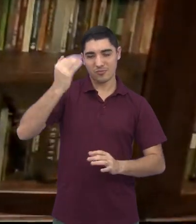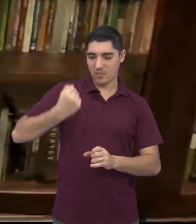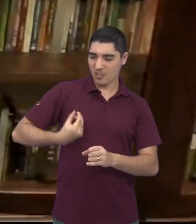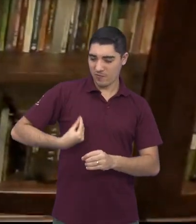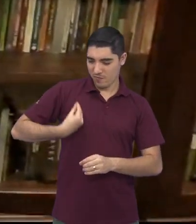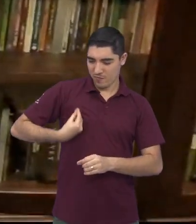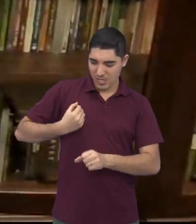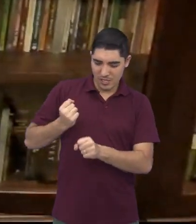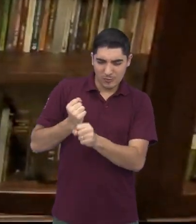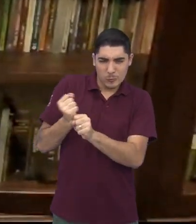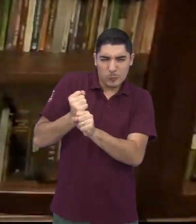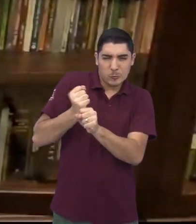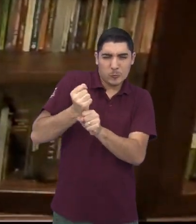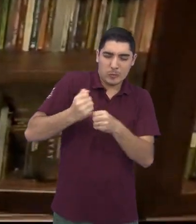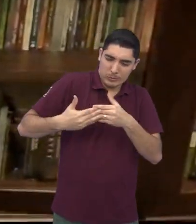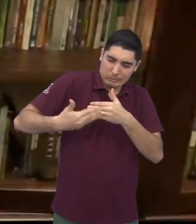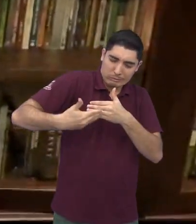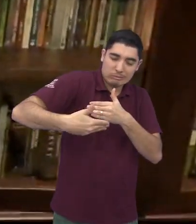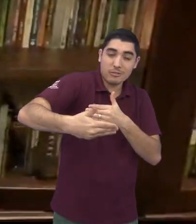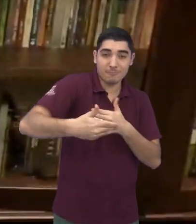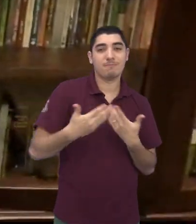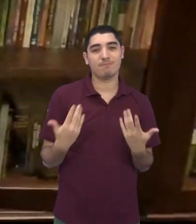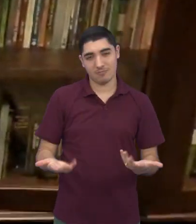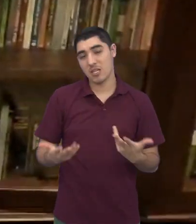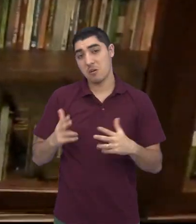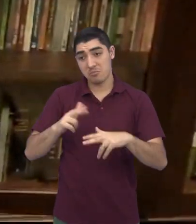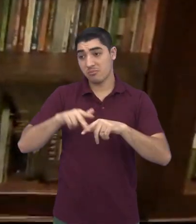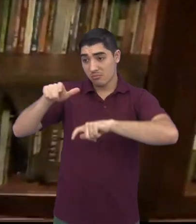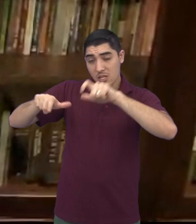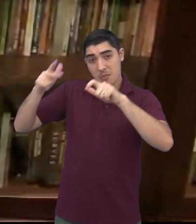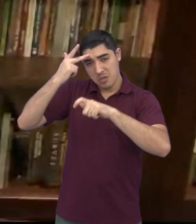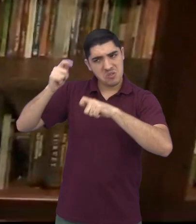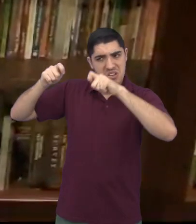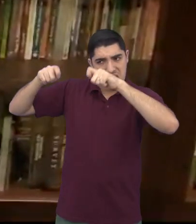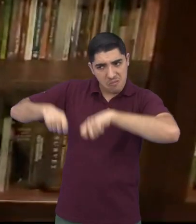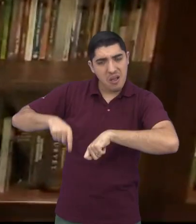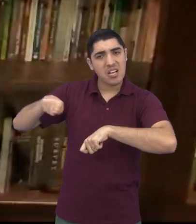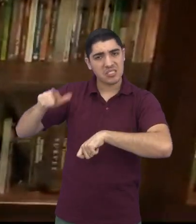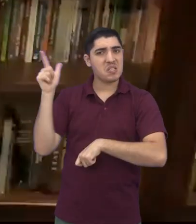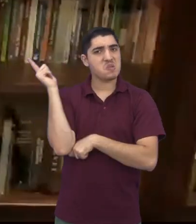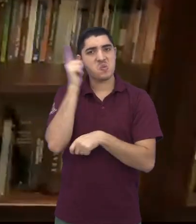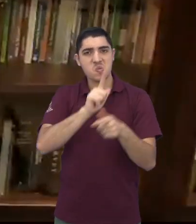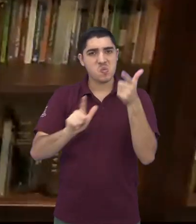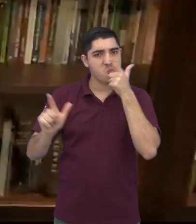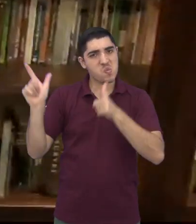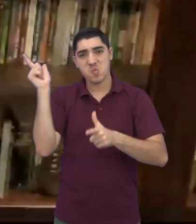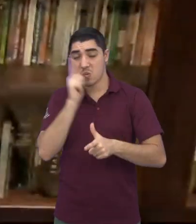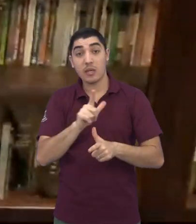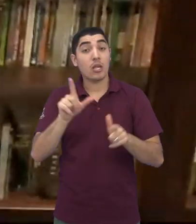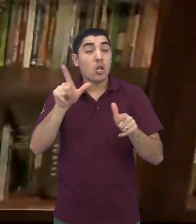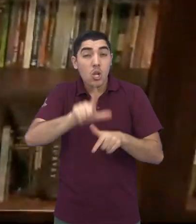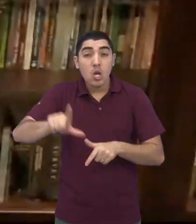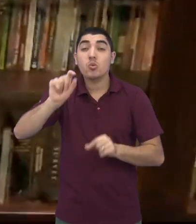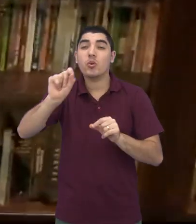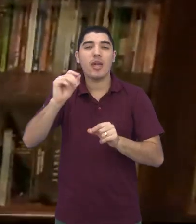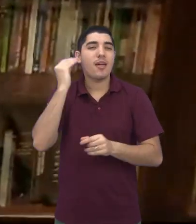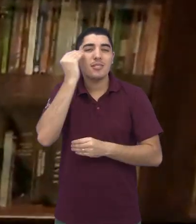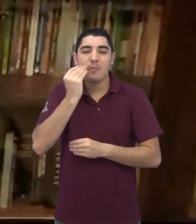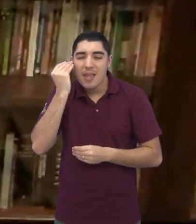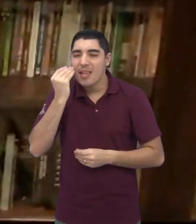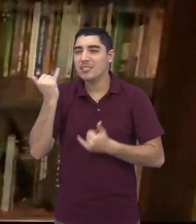um protagonista da sua história, com muitas capacidades, potencialidades e trocas possíveis